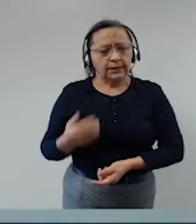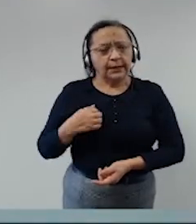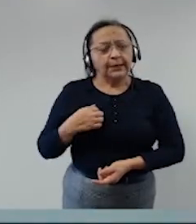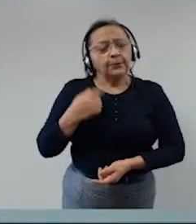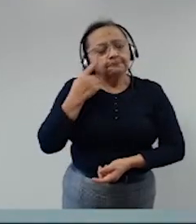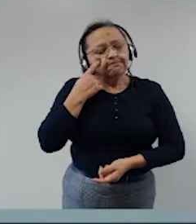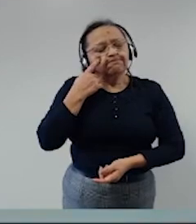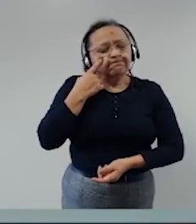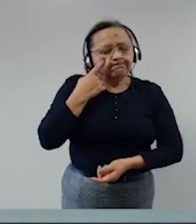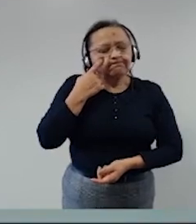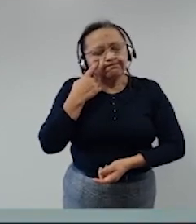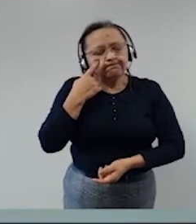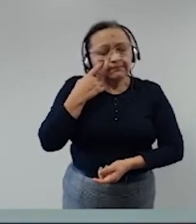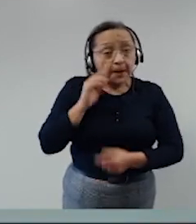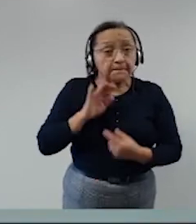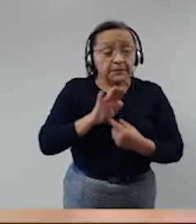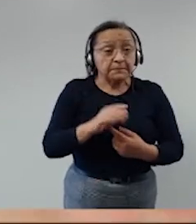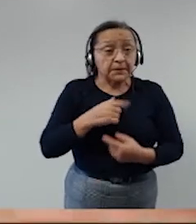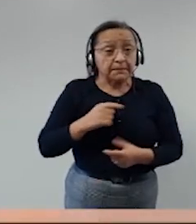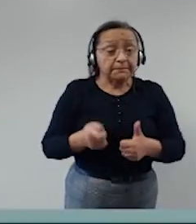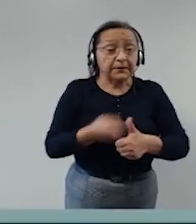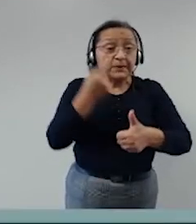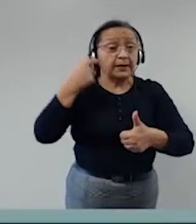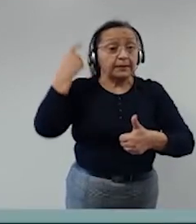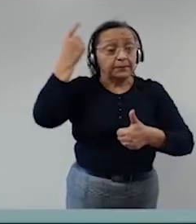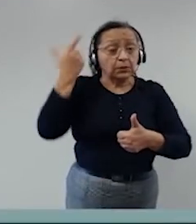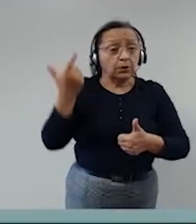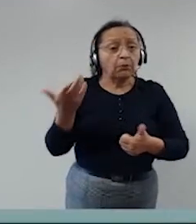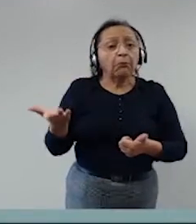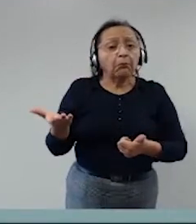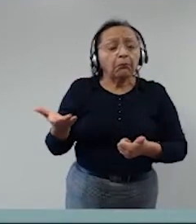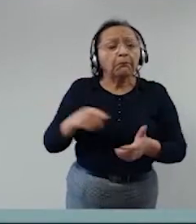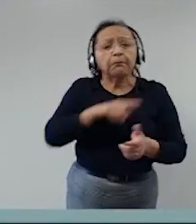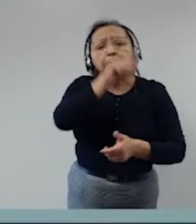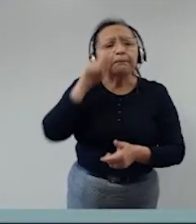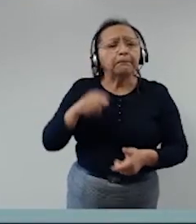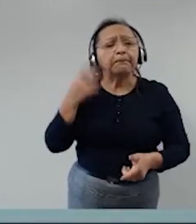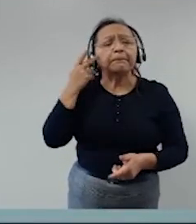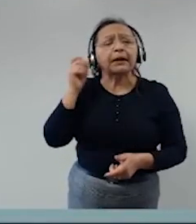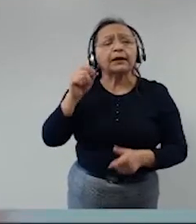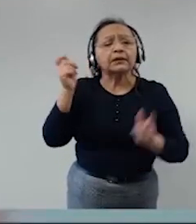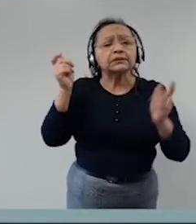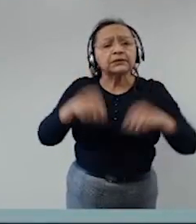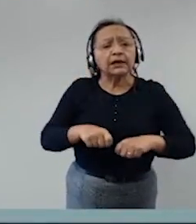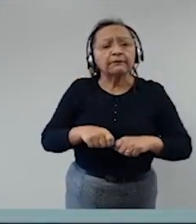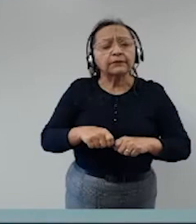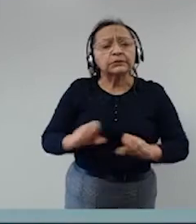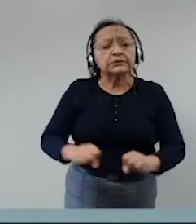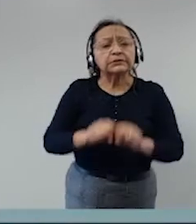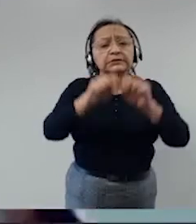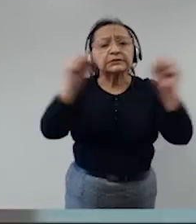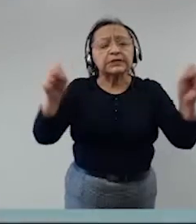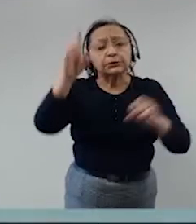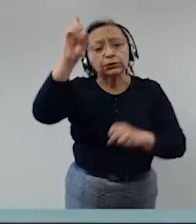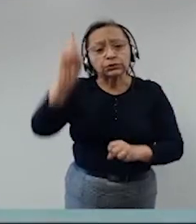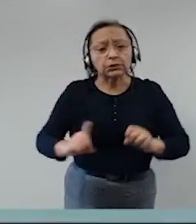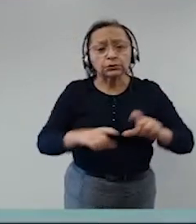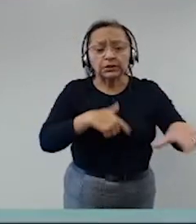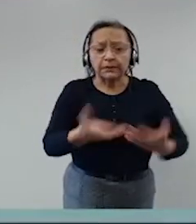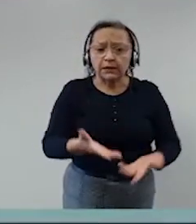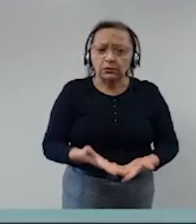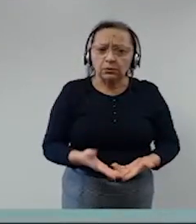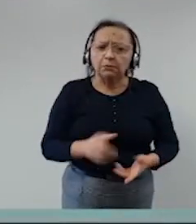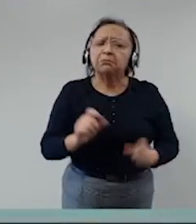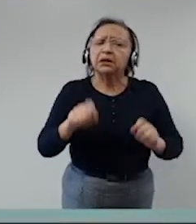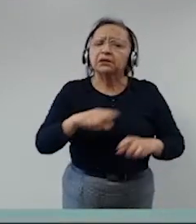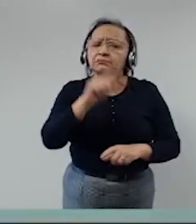minha primeira preocupação. Para que serve, então, o direito do trabalho num sistema capitalista de produção, numa sociedade capitalista de produção